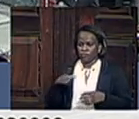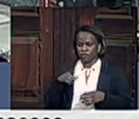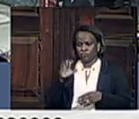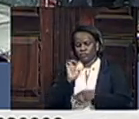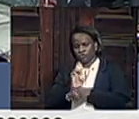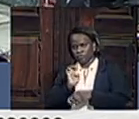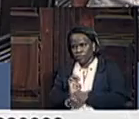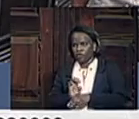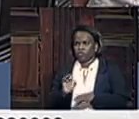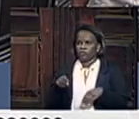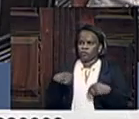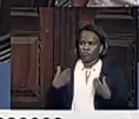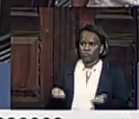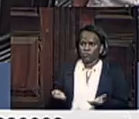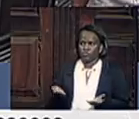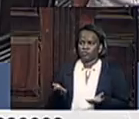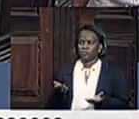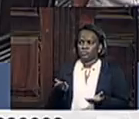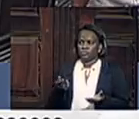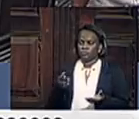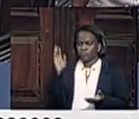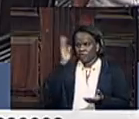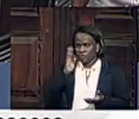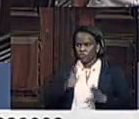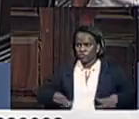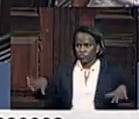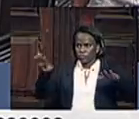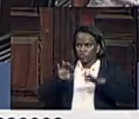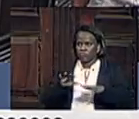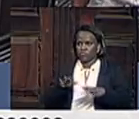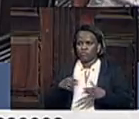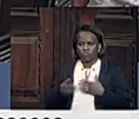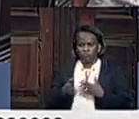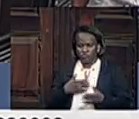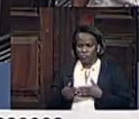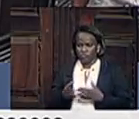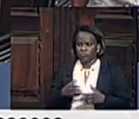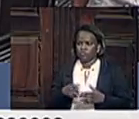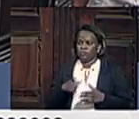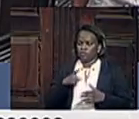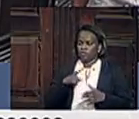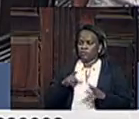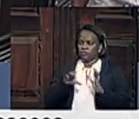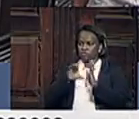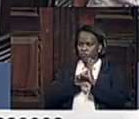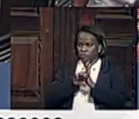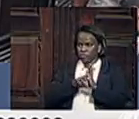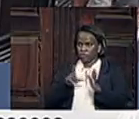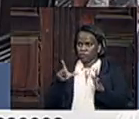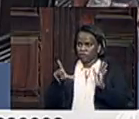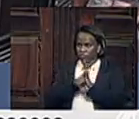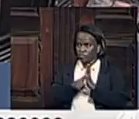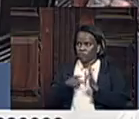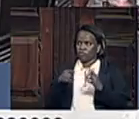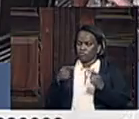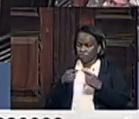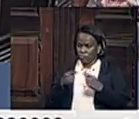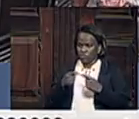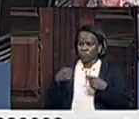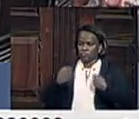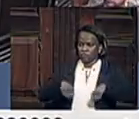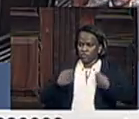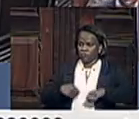Estado, quer seja da União, da inconstitucionalidade de se propor